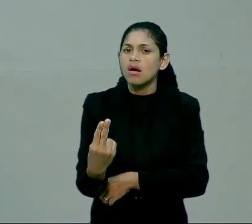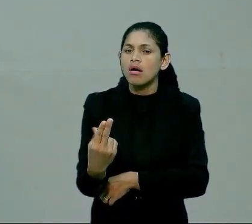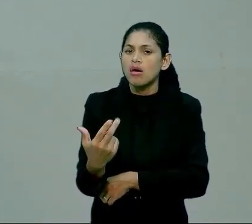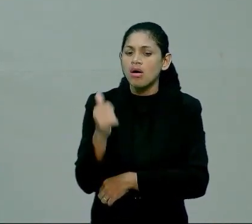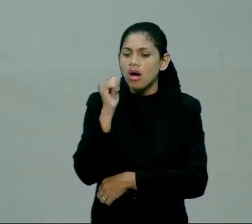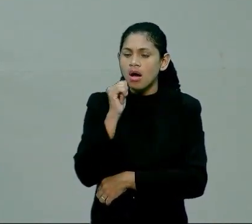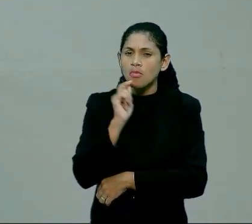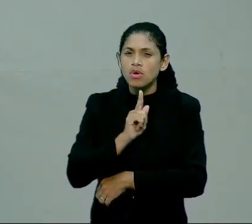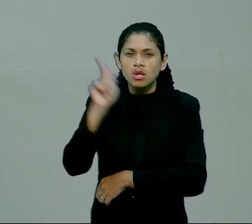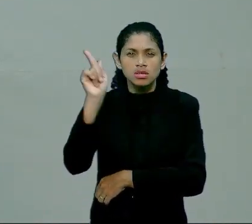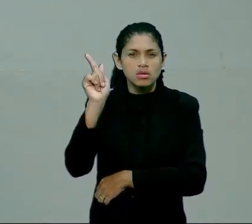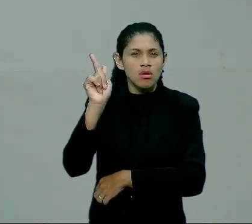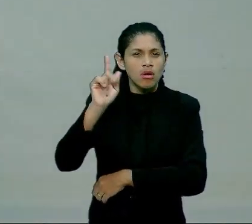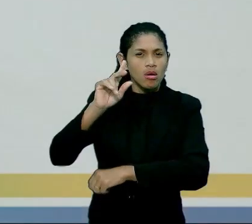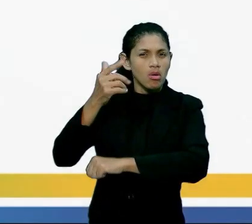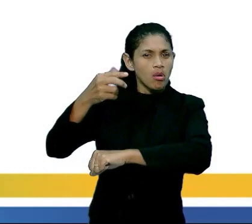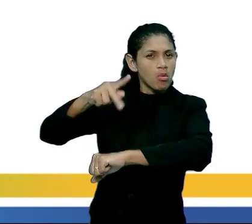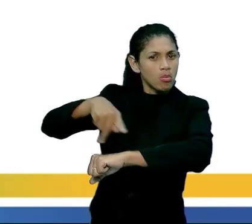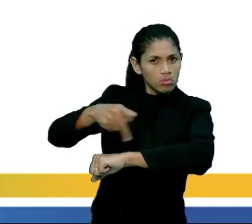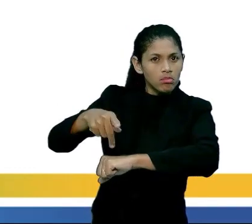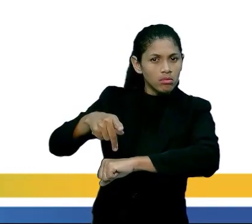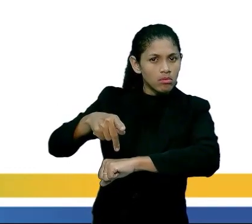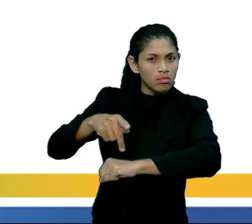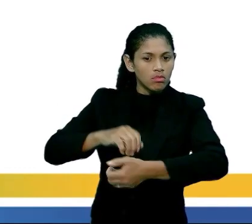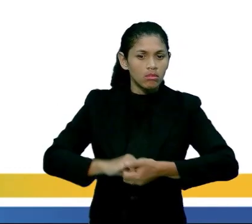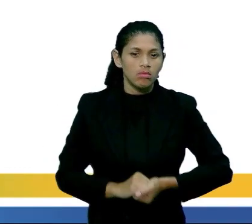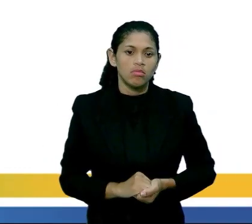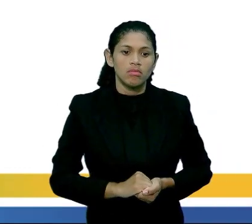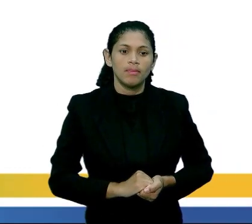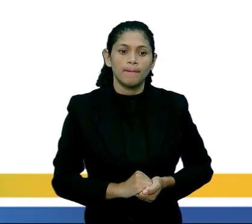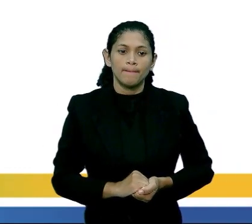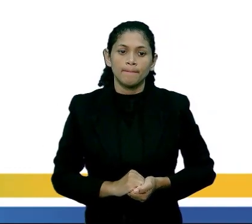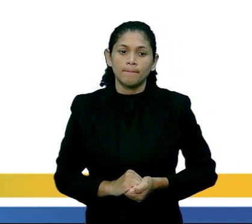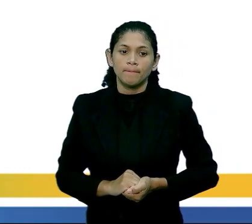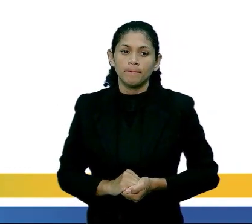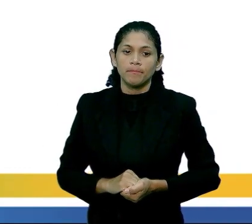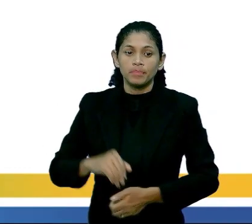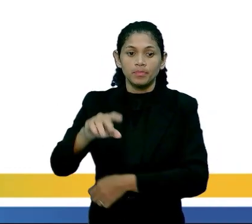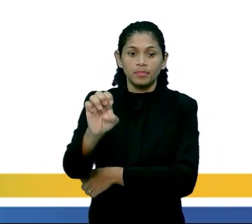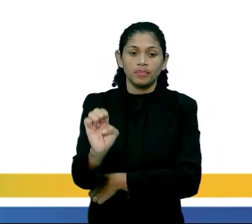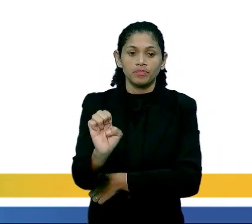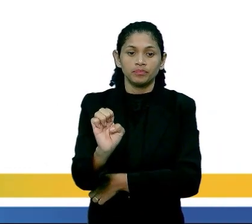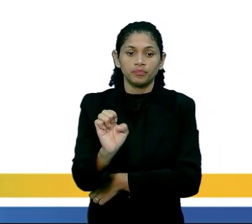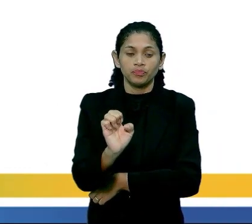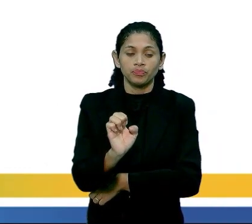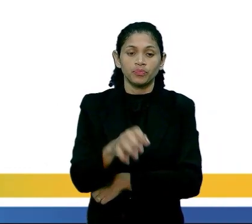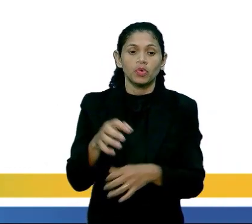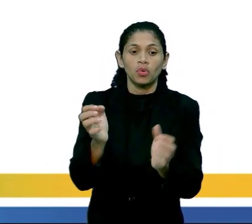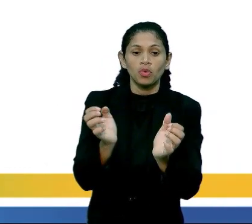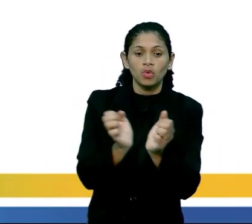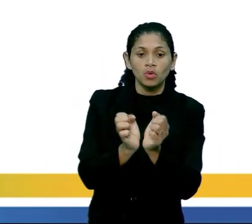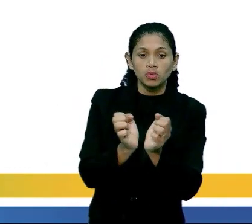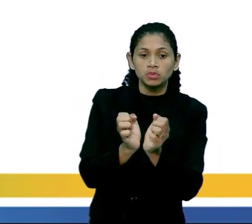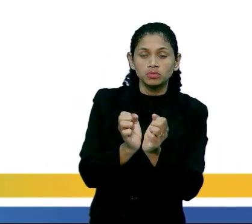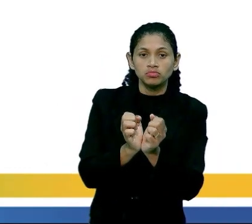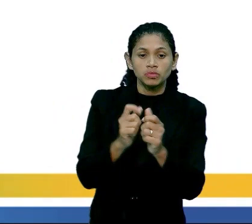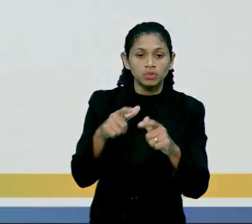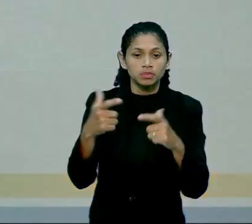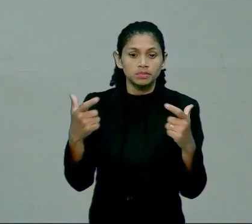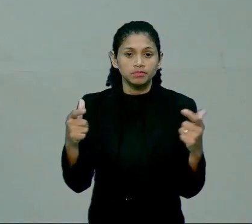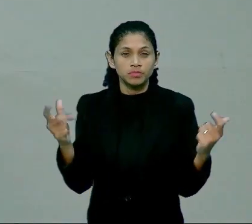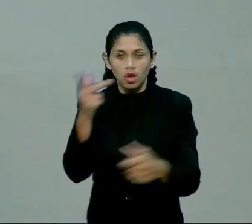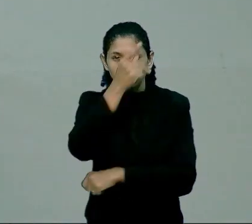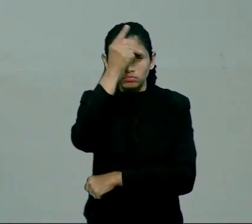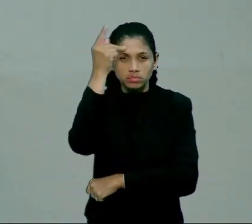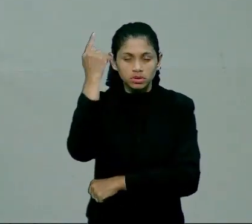como padronizar, então não tem como dizer que é idêntico. Então vamos seguir mais um pouquinho. E a alternativa é composta na maioria por pessoas brancas